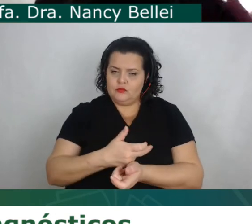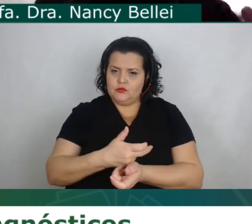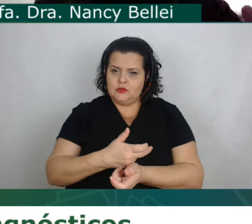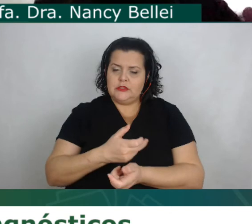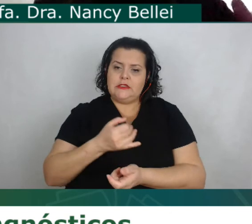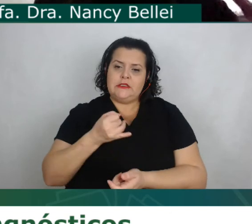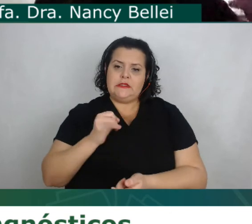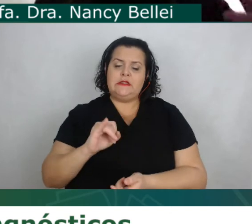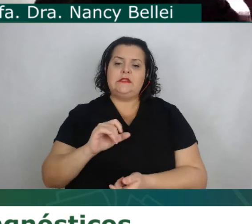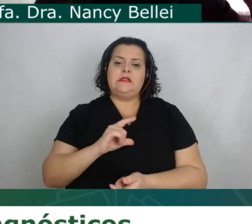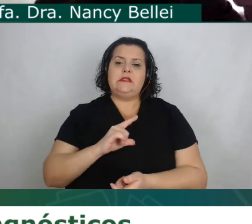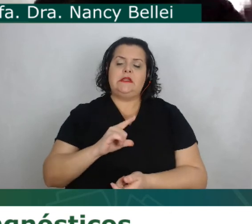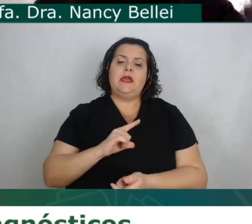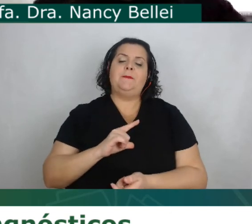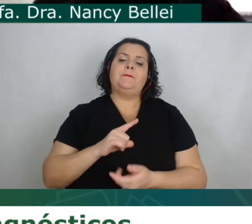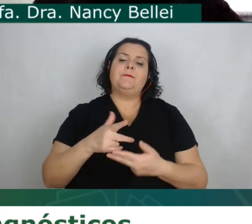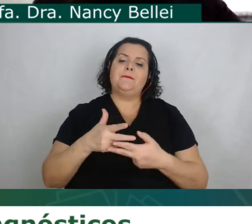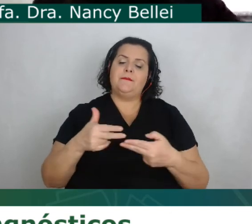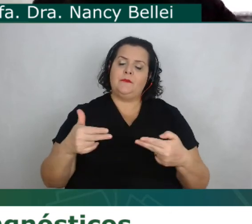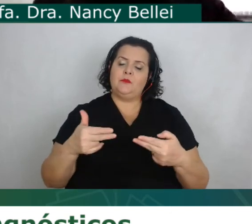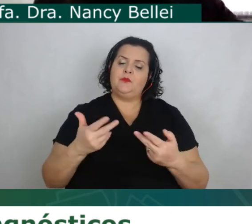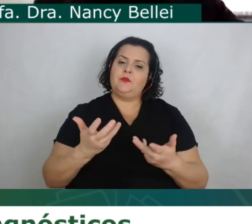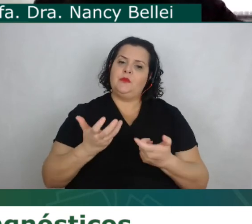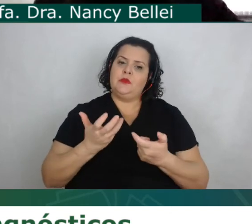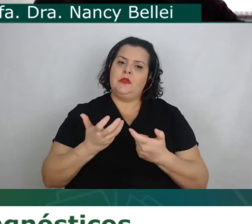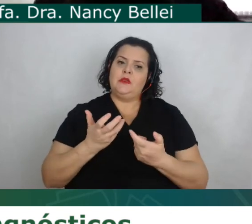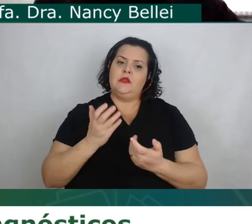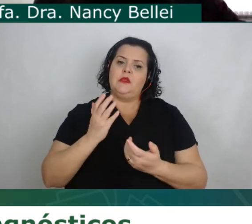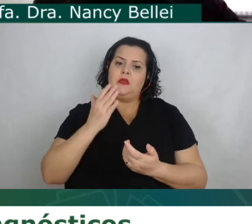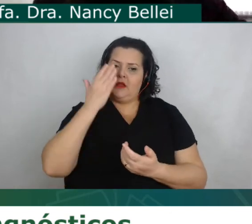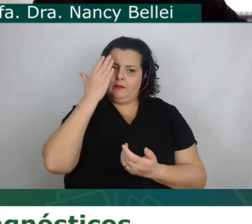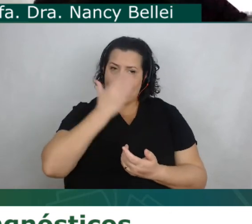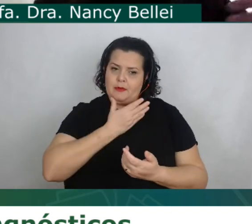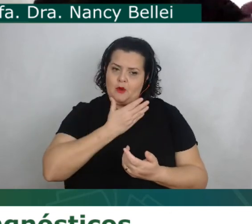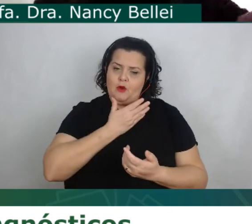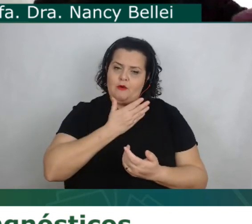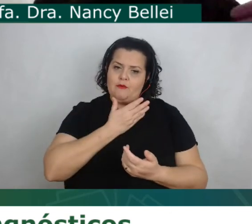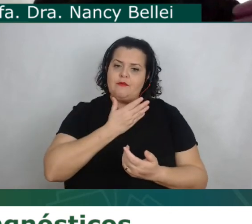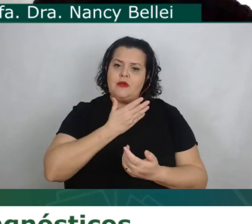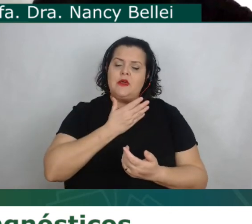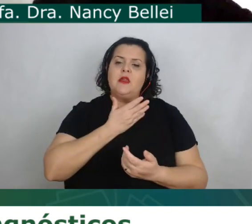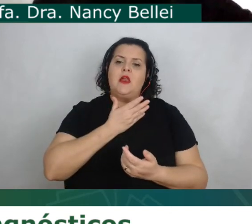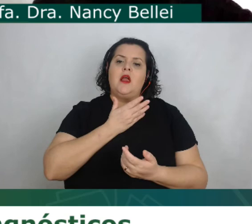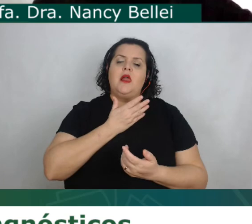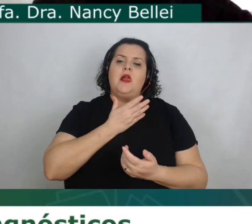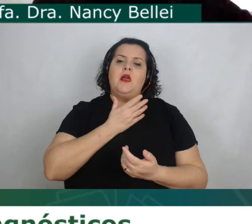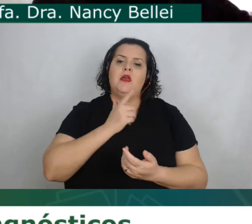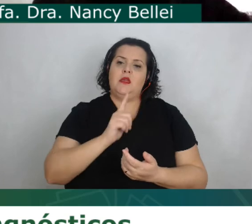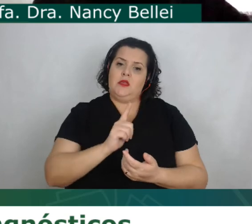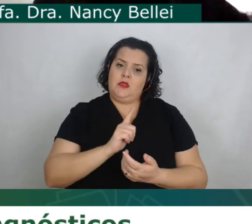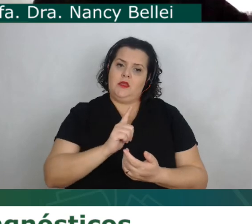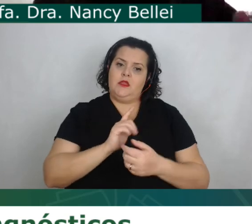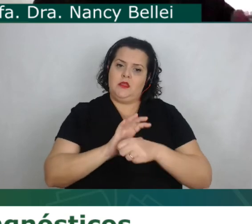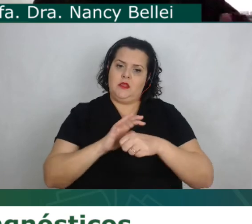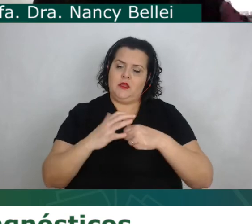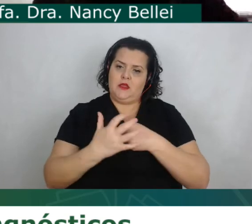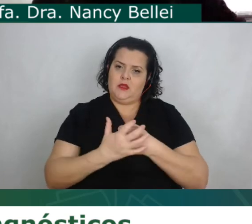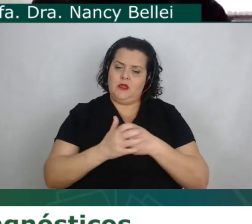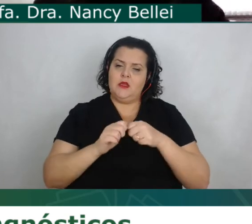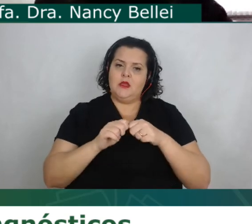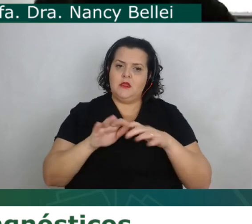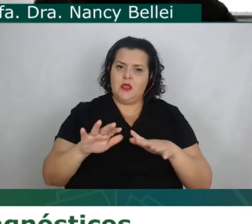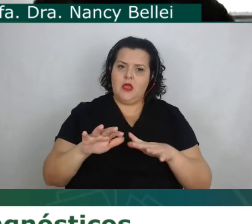realmente queira firmar esse diagnóstico desse paciente, quando ele tem mais de 10 dias, vocês viram nos